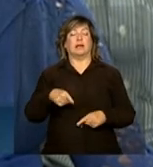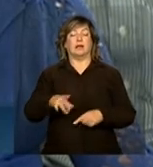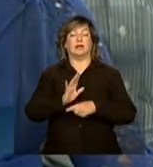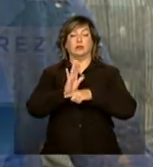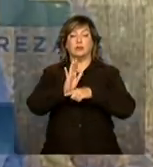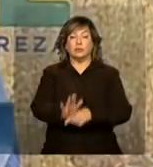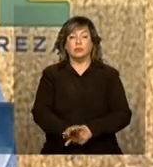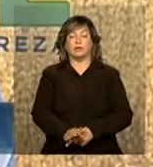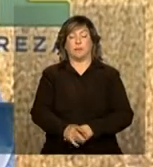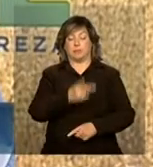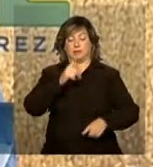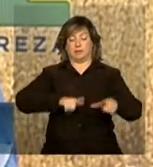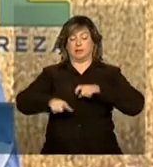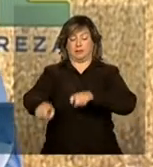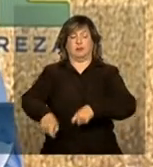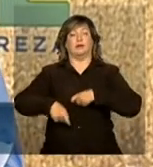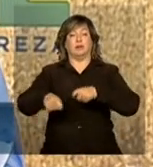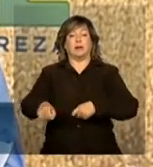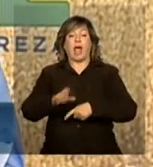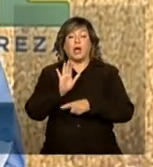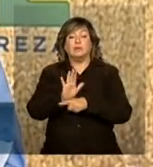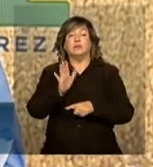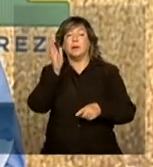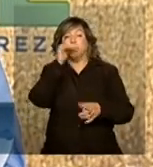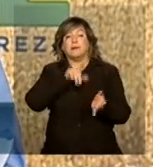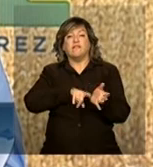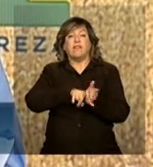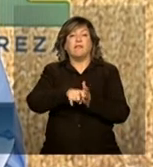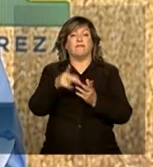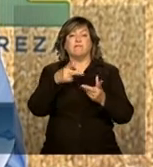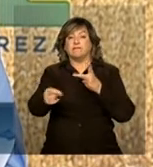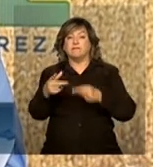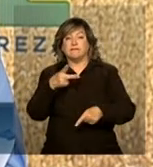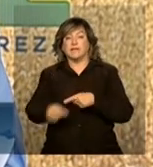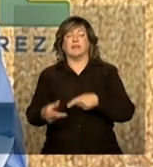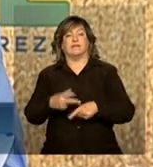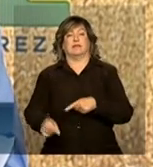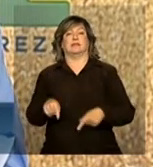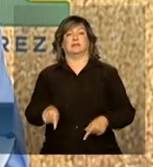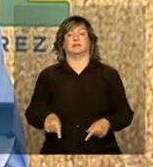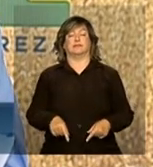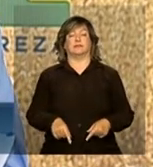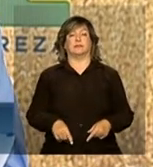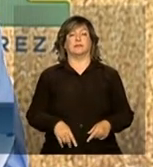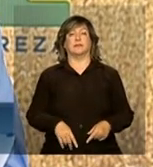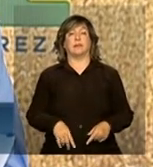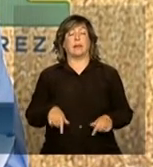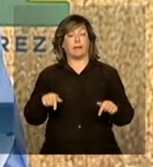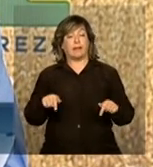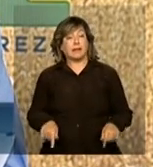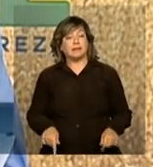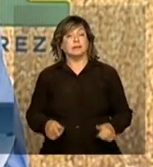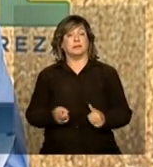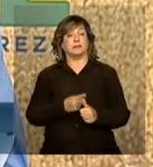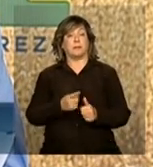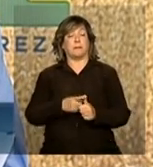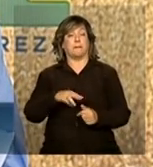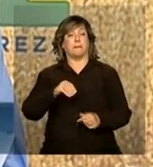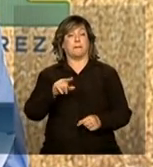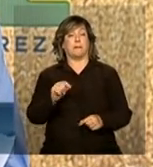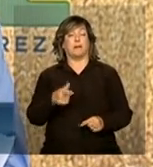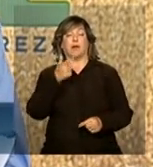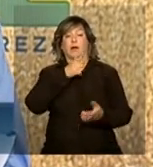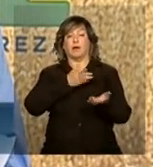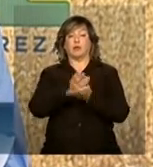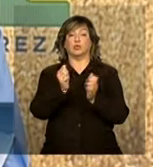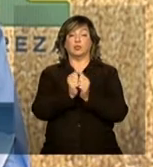agricultor brasileiro proteger sua lavoura. Nessa mesma linha, o MAPA aprovou, junto ao IBAMA e à